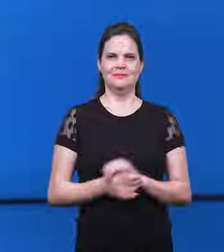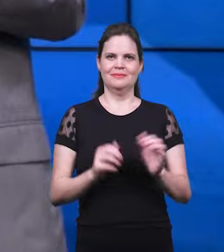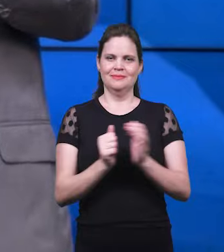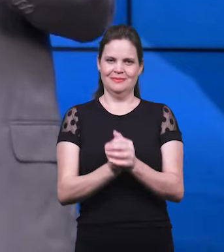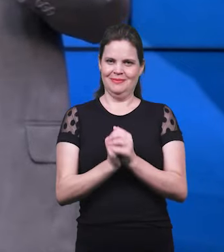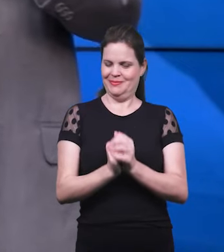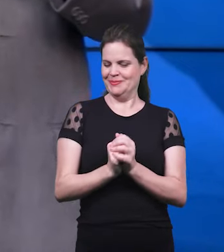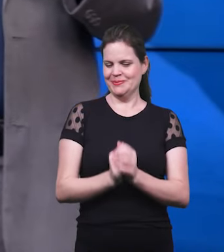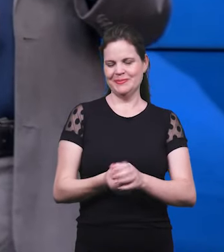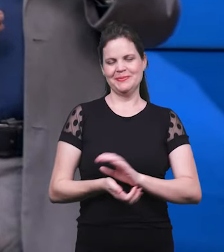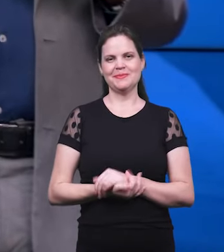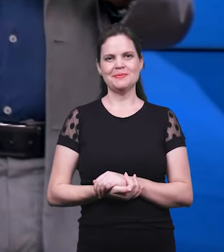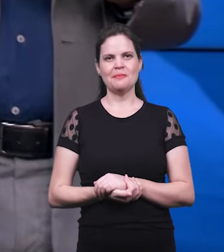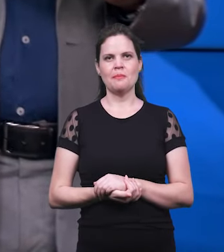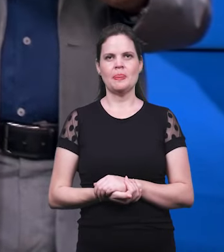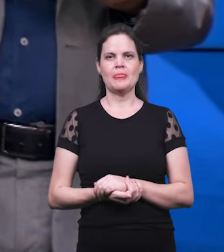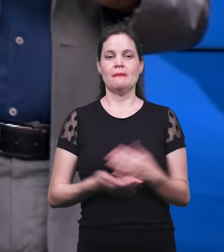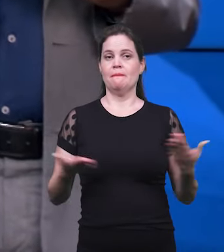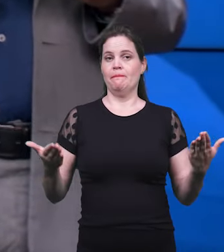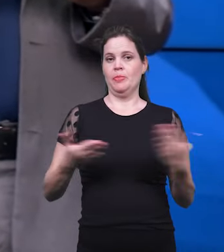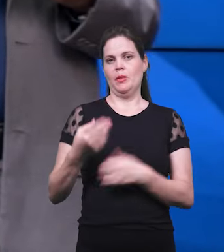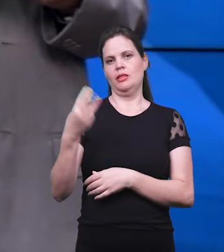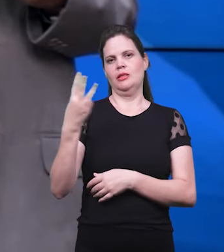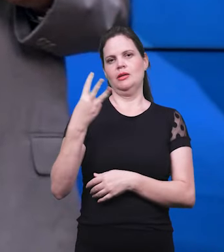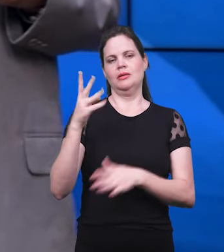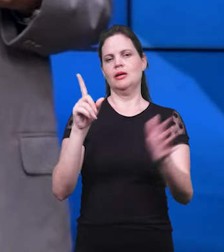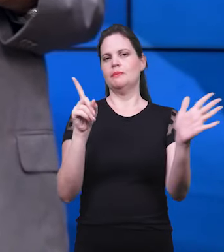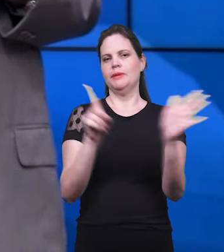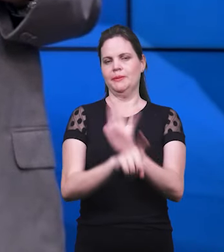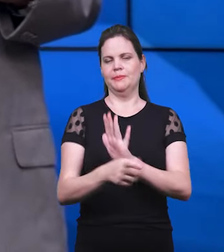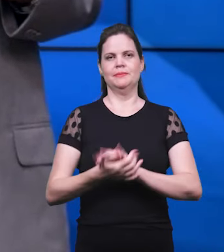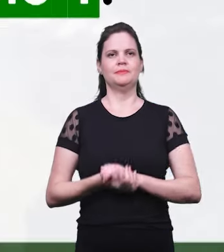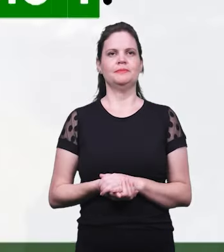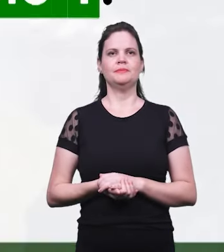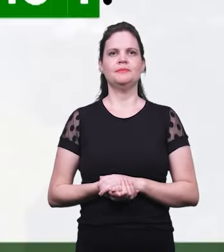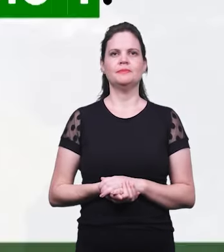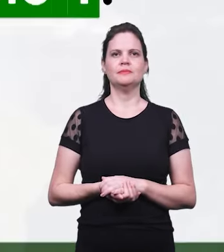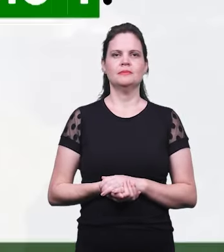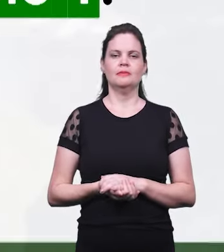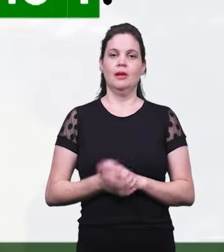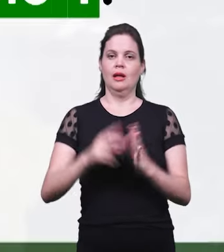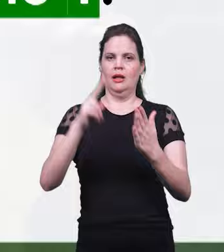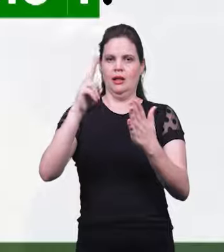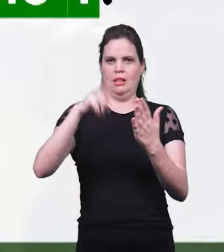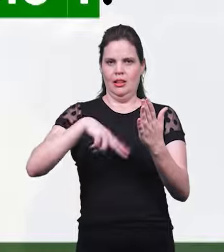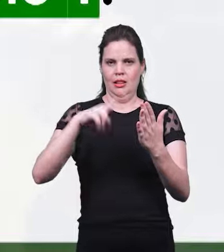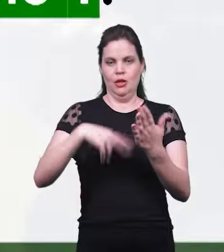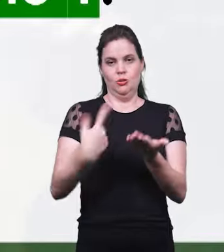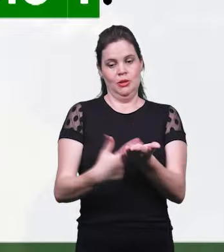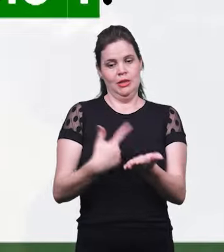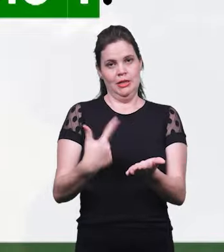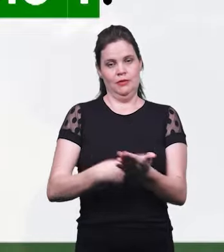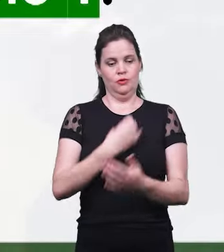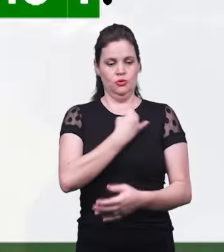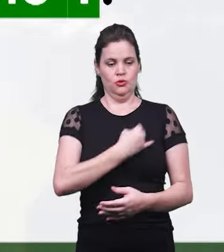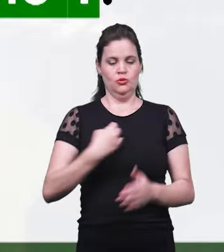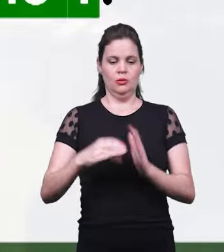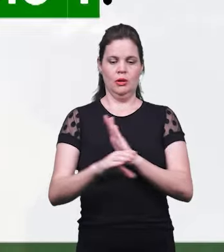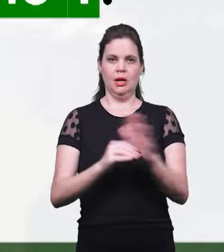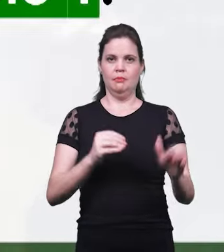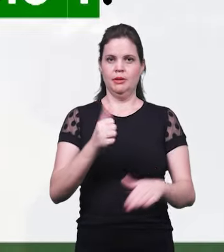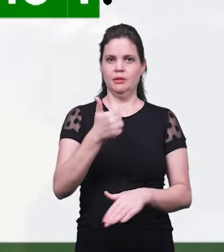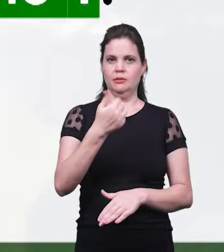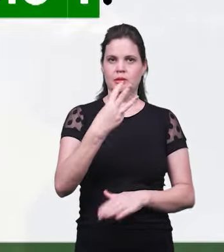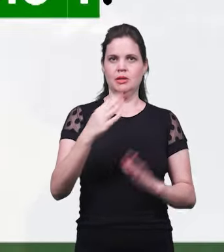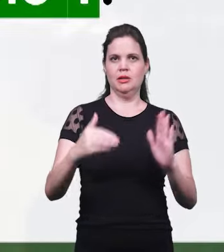Amém. Então, irmãos, a nossa terceira pergunta agora, vamos a ela. Diz assim: lendo o Evangelho de João, capítulo 13, versos